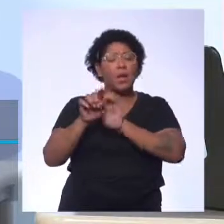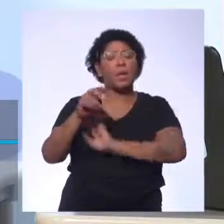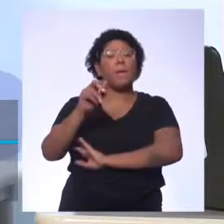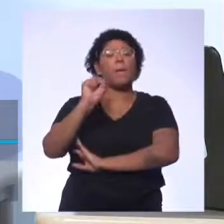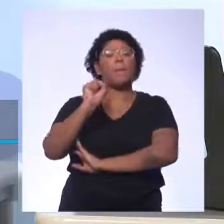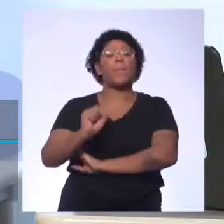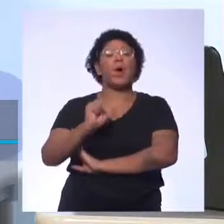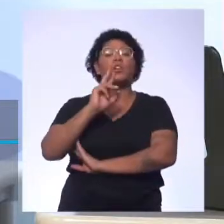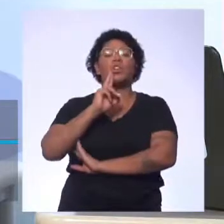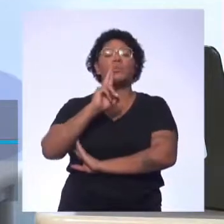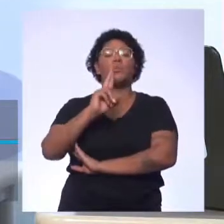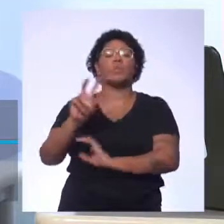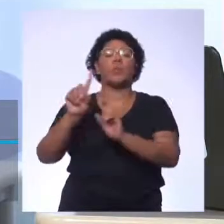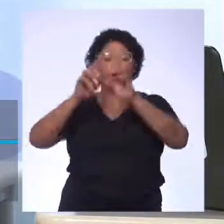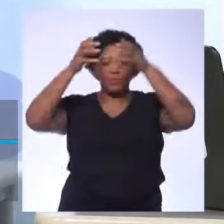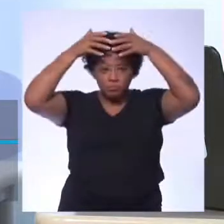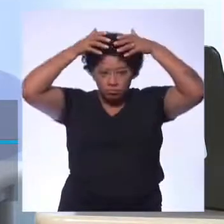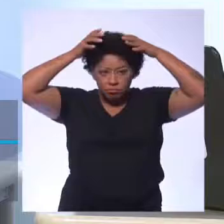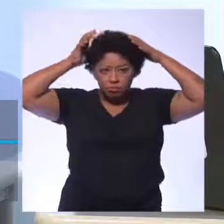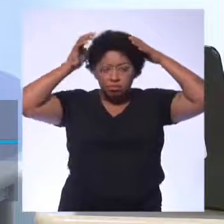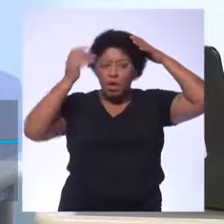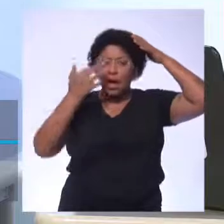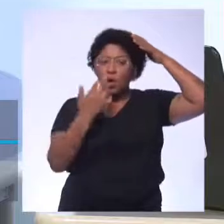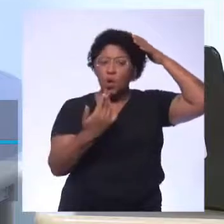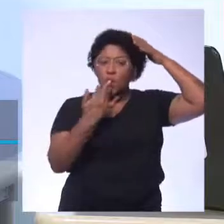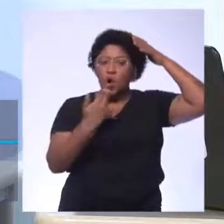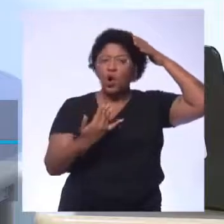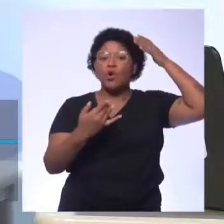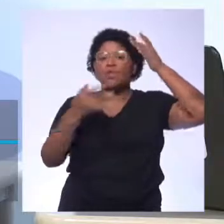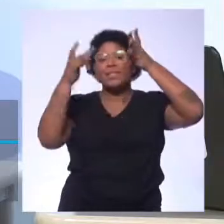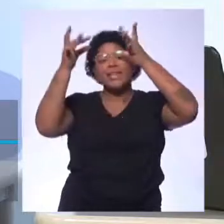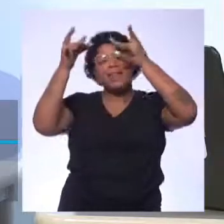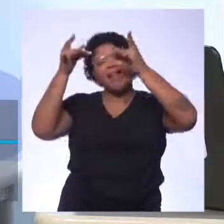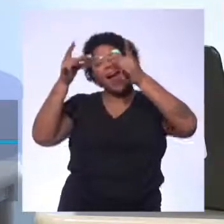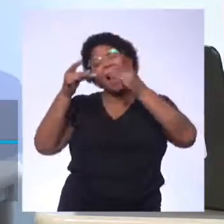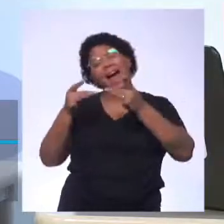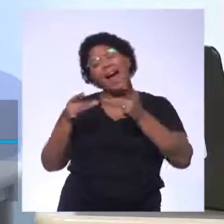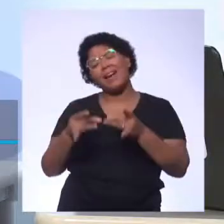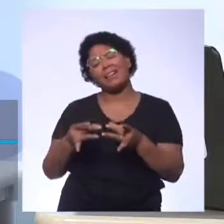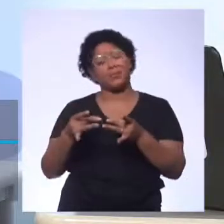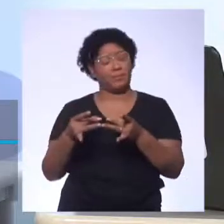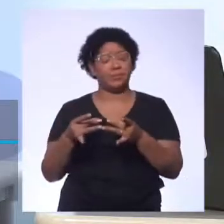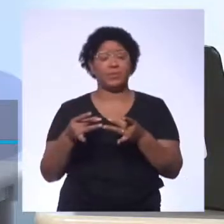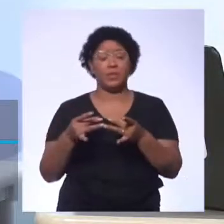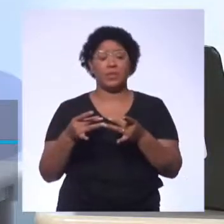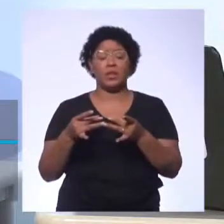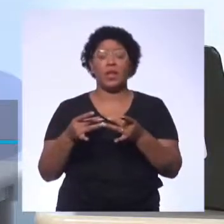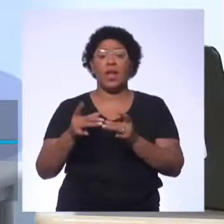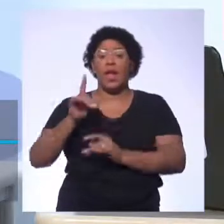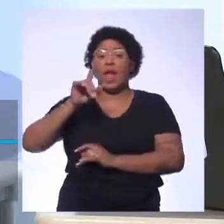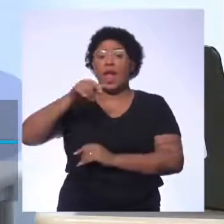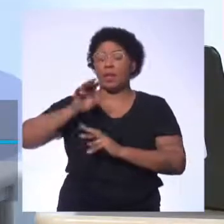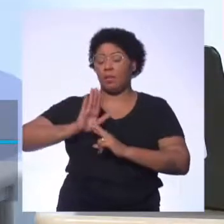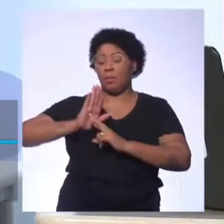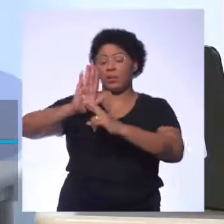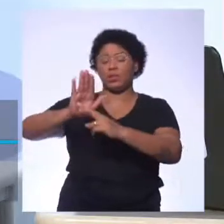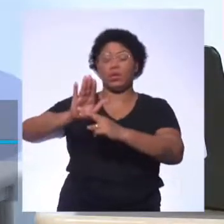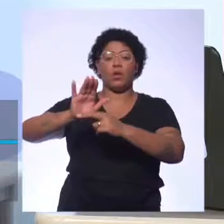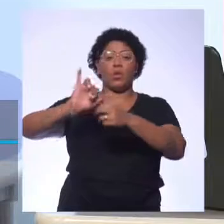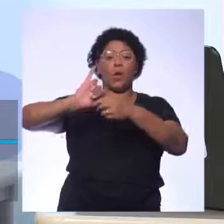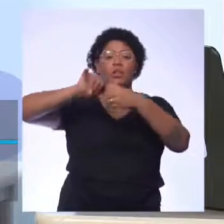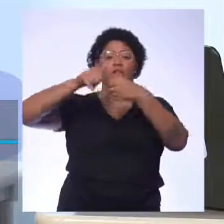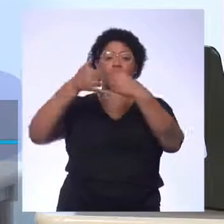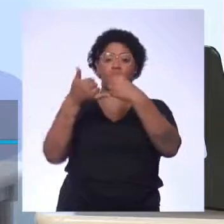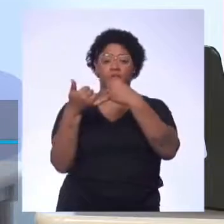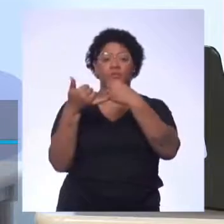Então, todas essas características, capacete de uma cor, blusa verde, então eu estou falando o adjetivo. Então, nós